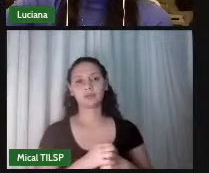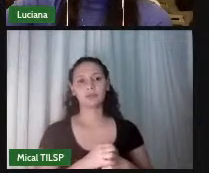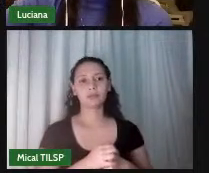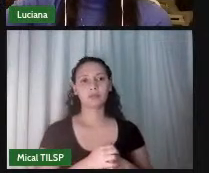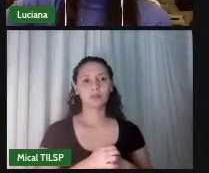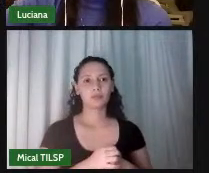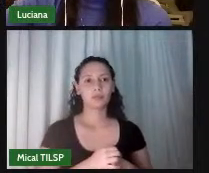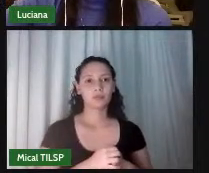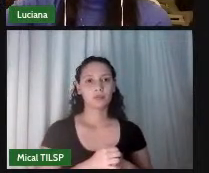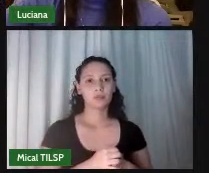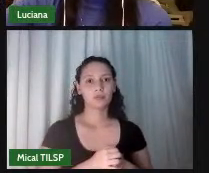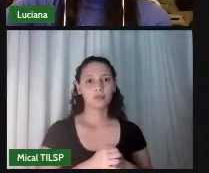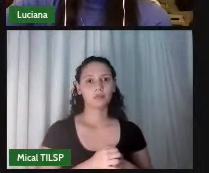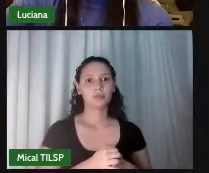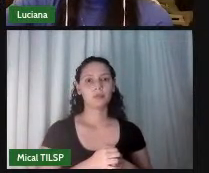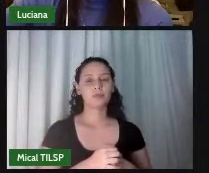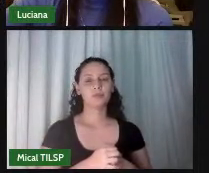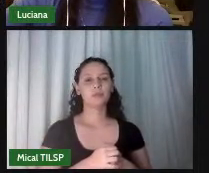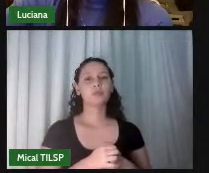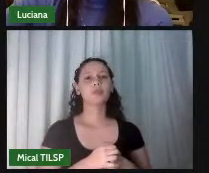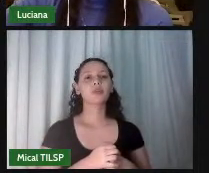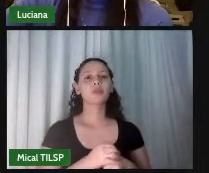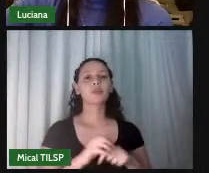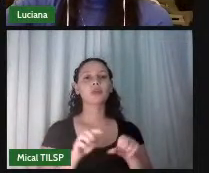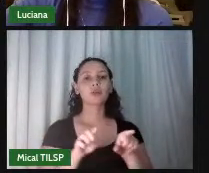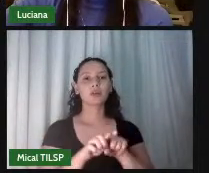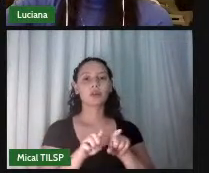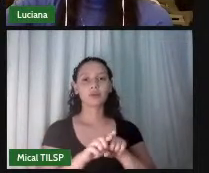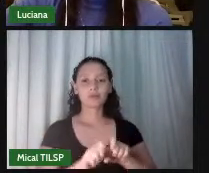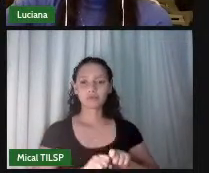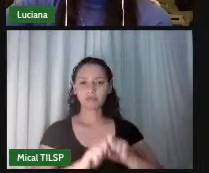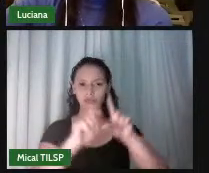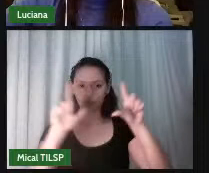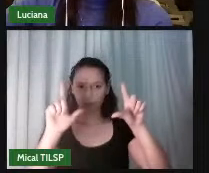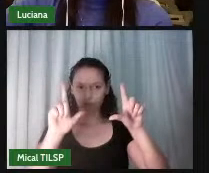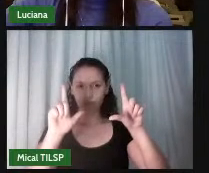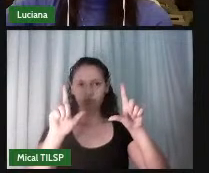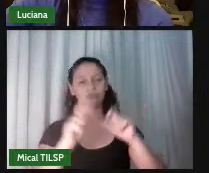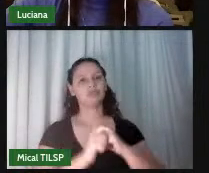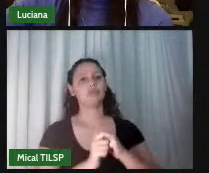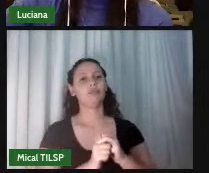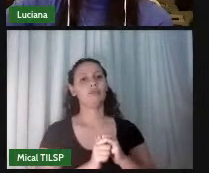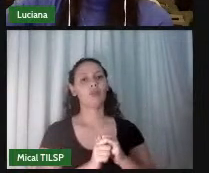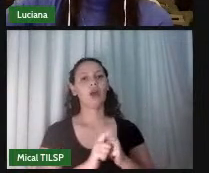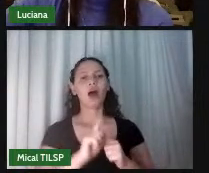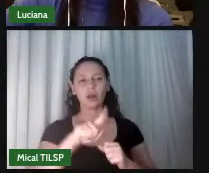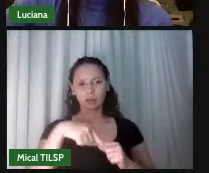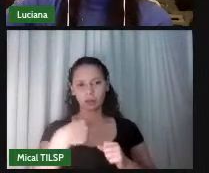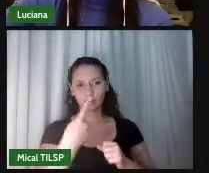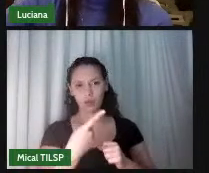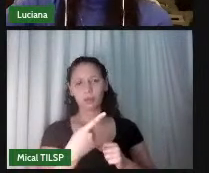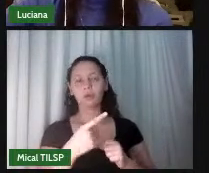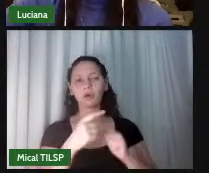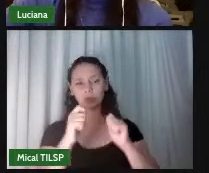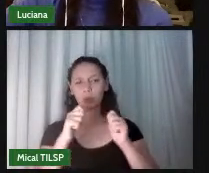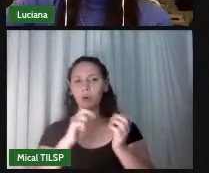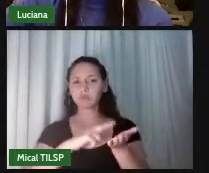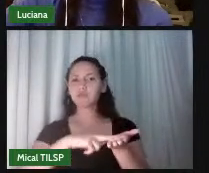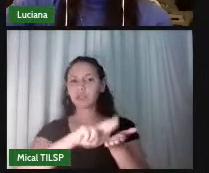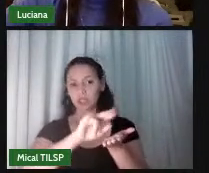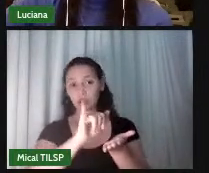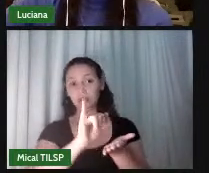aqui eu fiz um folder, quem quiser depois eu posso ver, mandar.